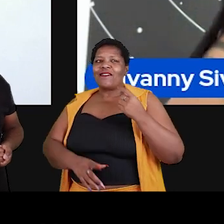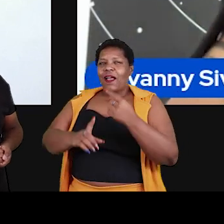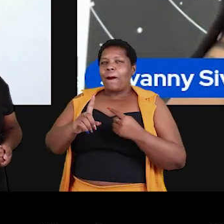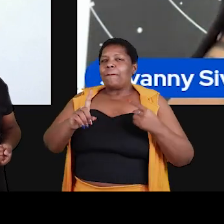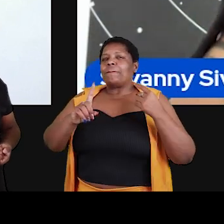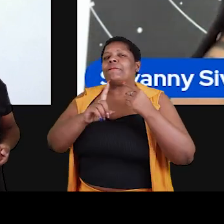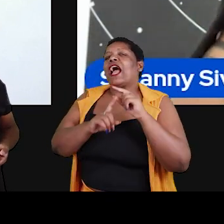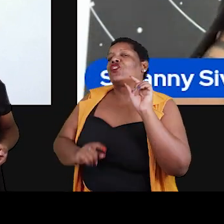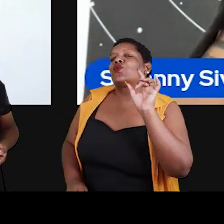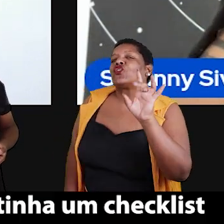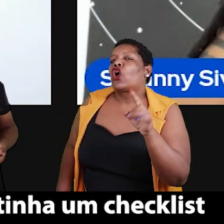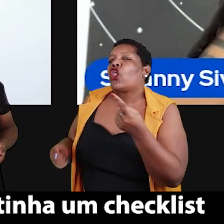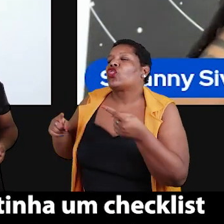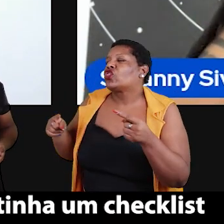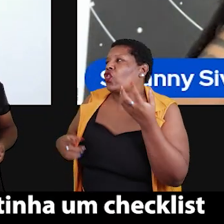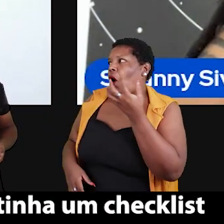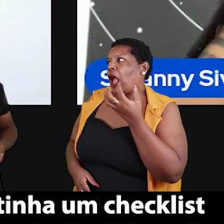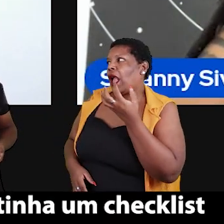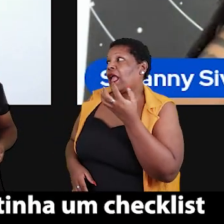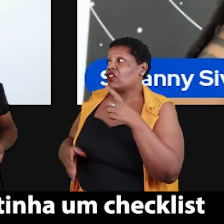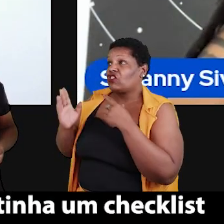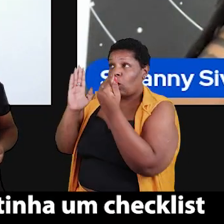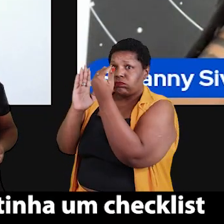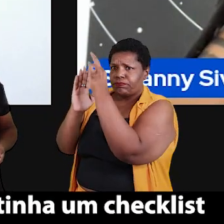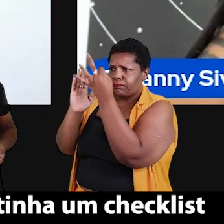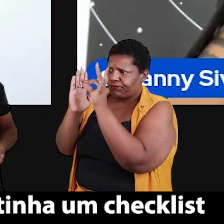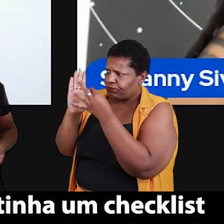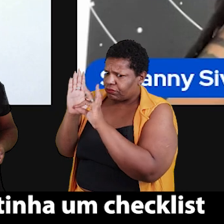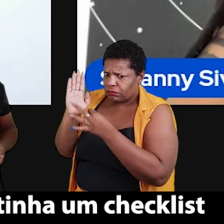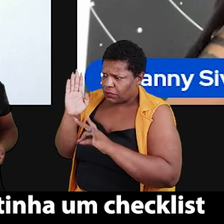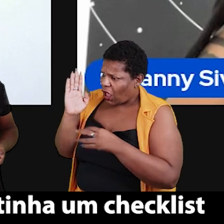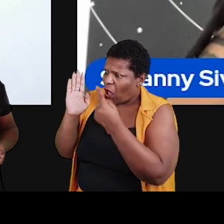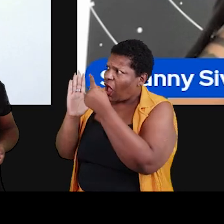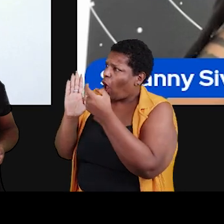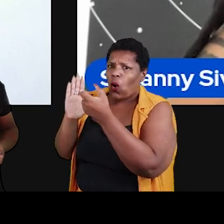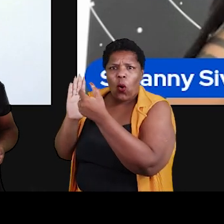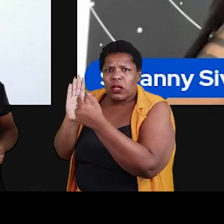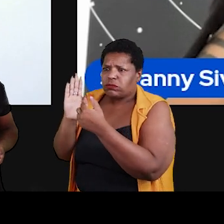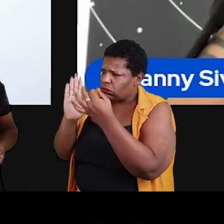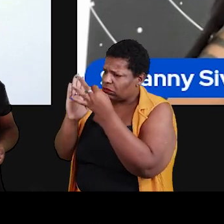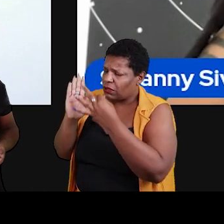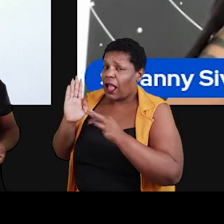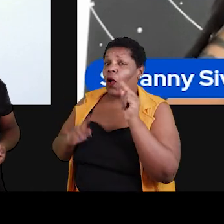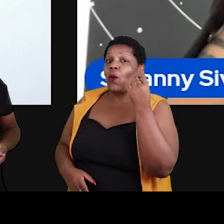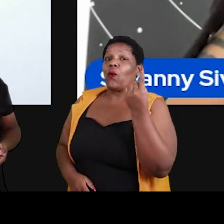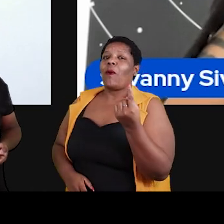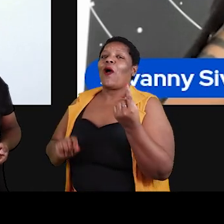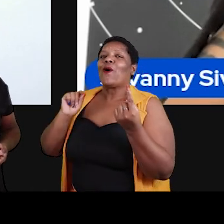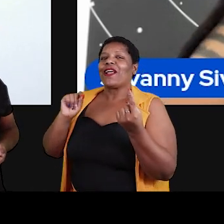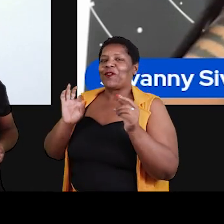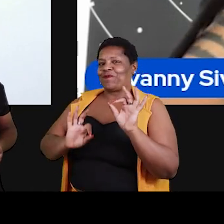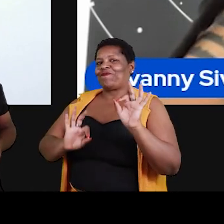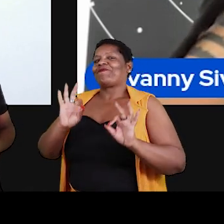do tocar, né? Então tinha um checklist muito grande de várias coisas e uma delas era a questão